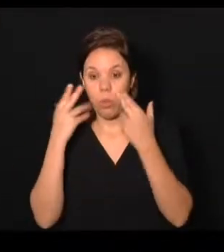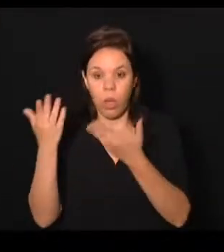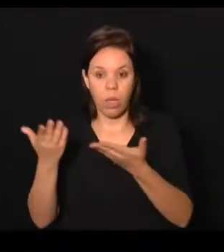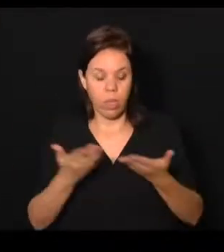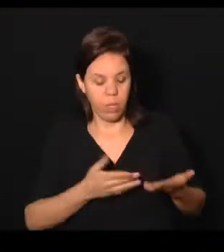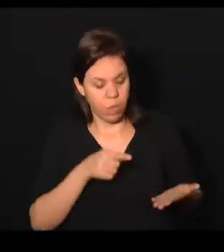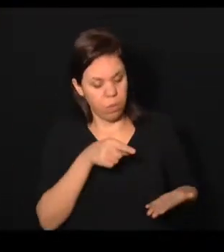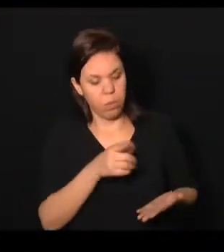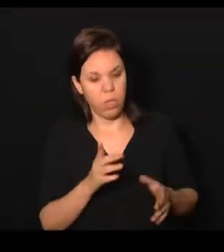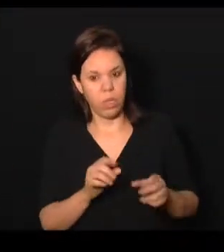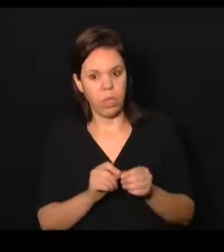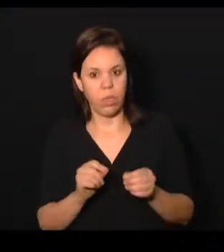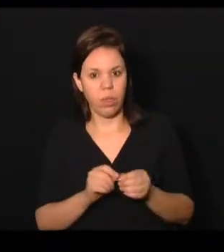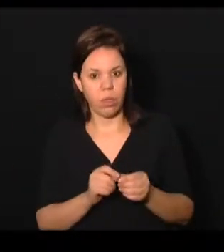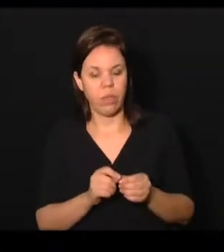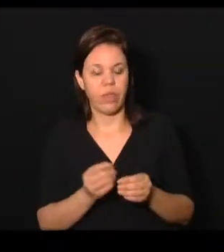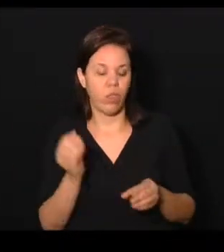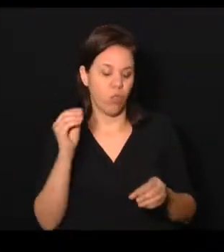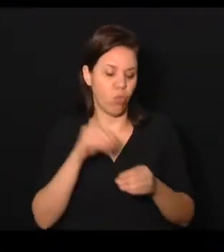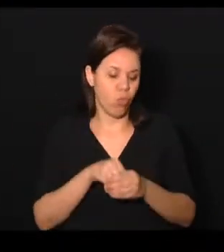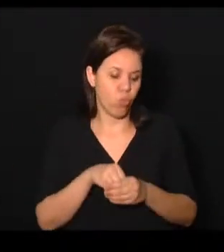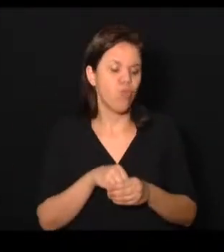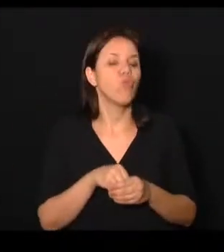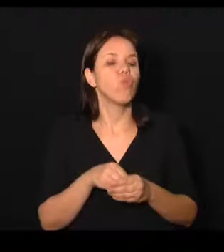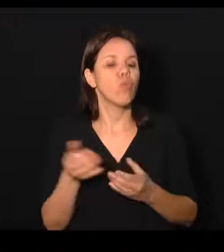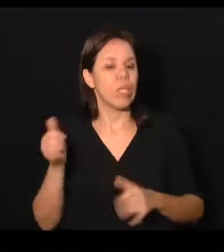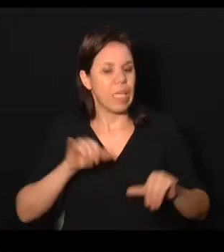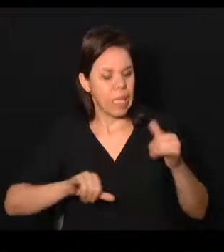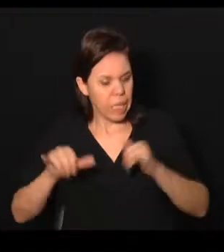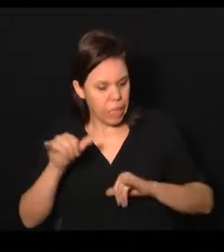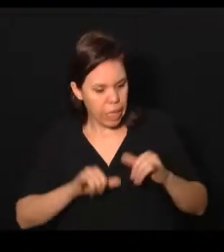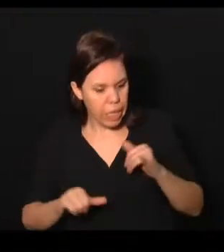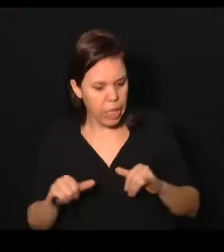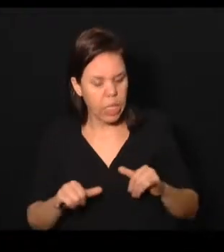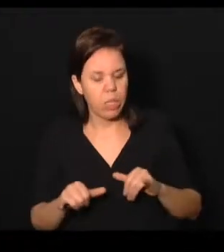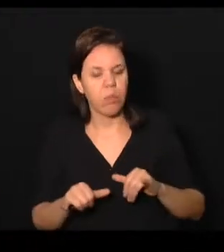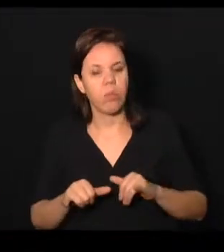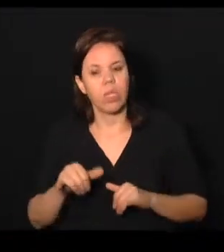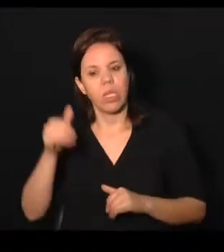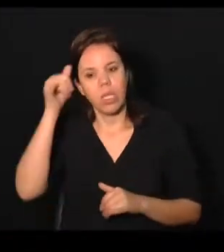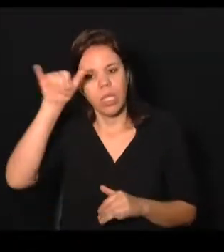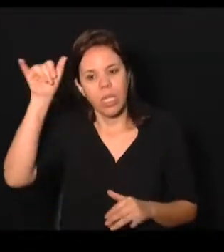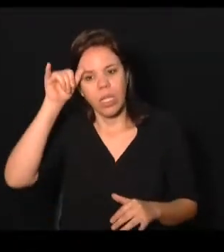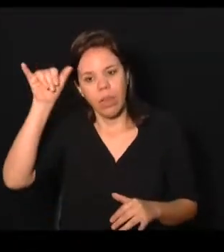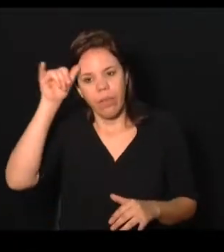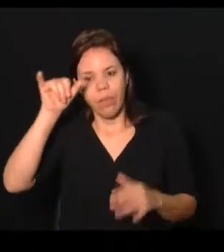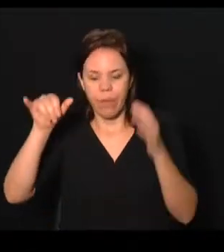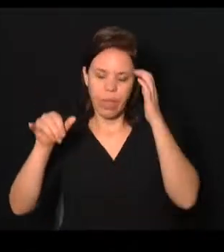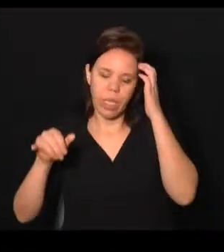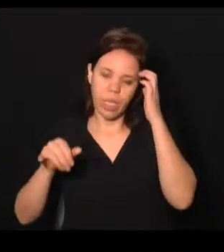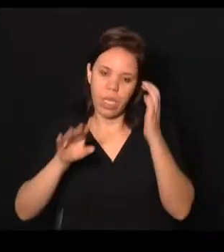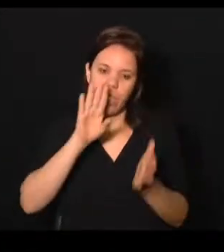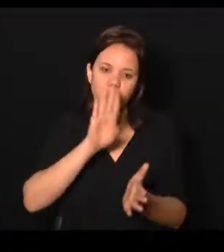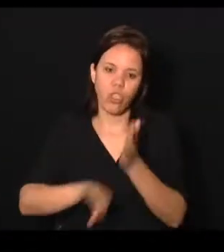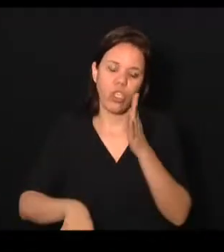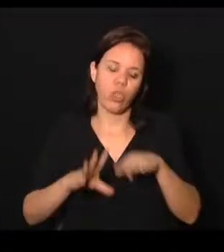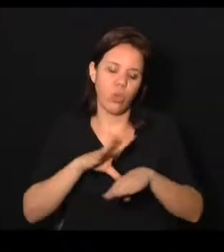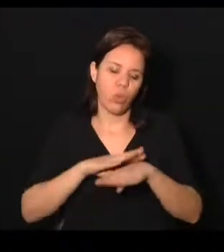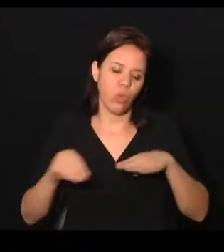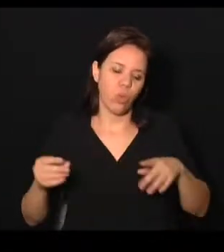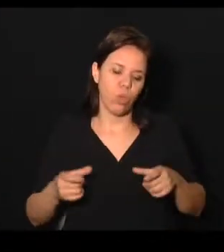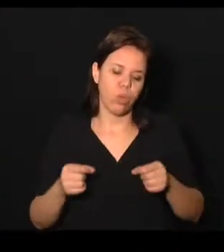aquela droga que vai com aquela quimioterapia que vai combater o câncer, ela também provoca